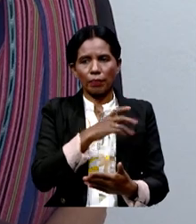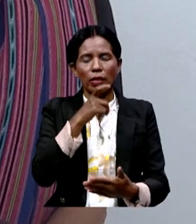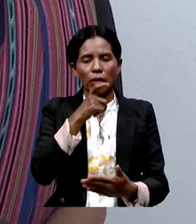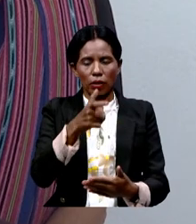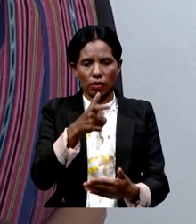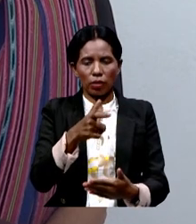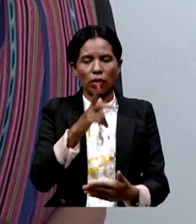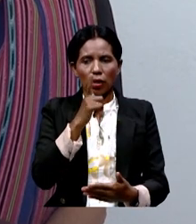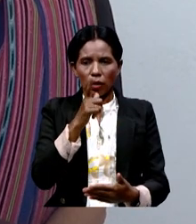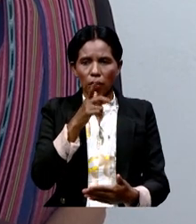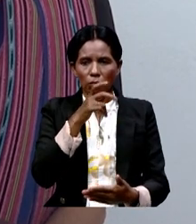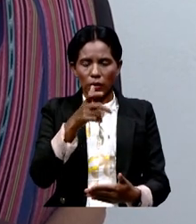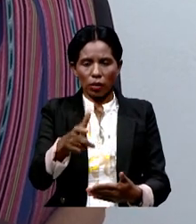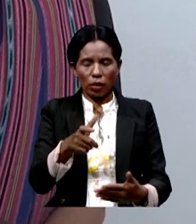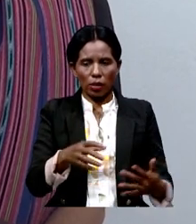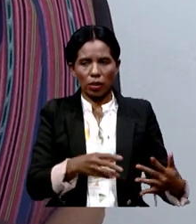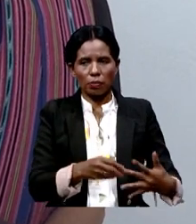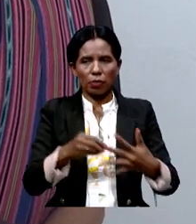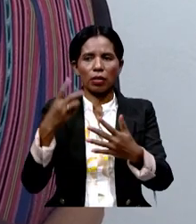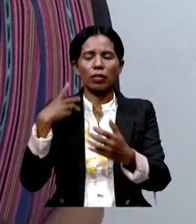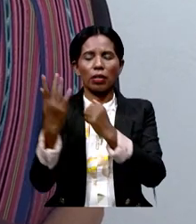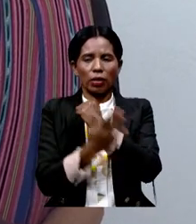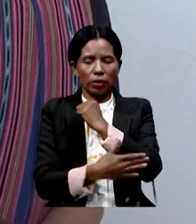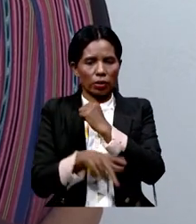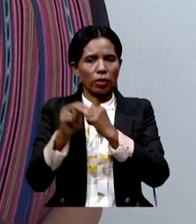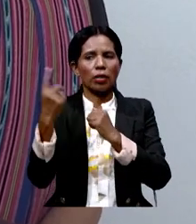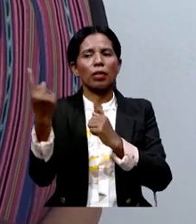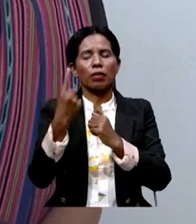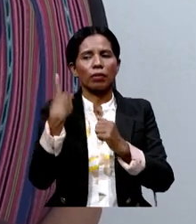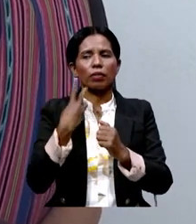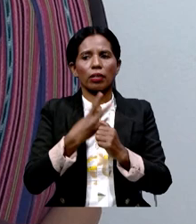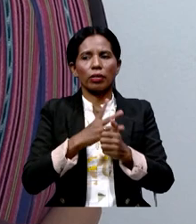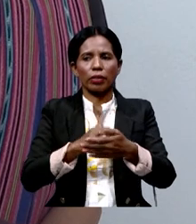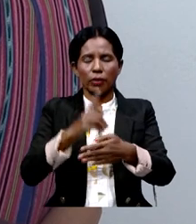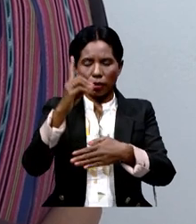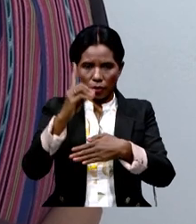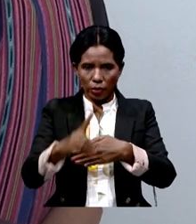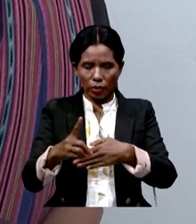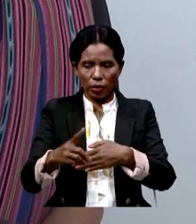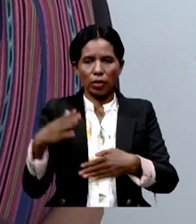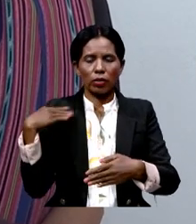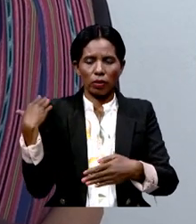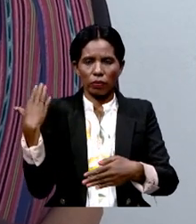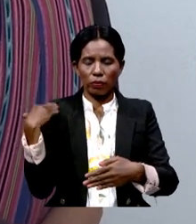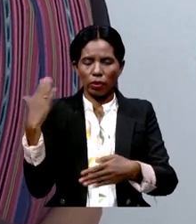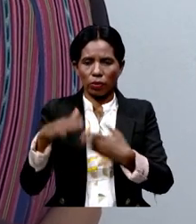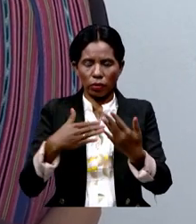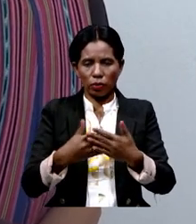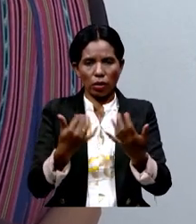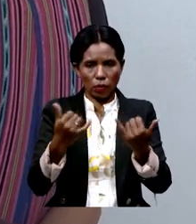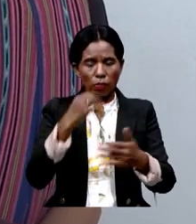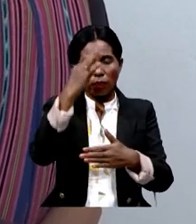né? Essa língua oficial e tem a nação União. Na Fatim, ita desenvolve a turnê, jovem Sira, agora para oim.